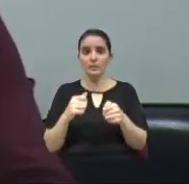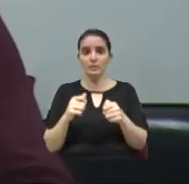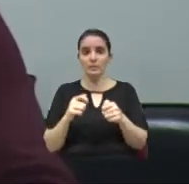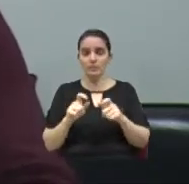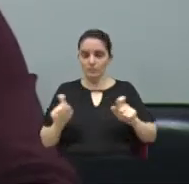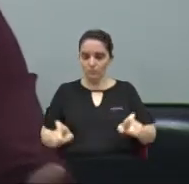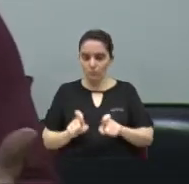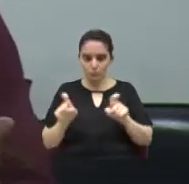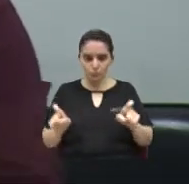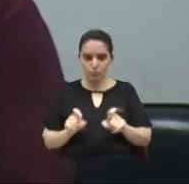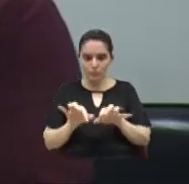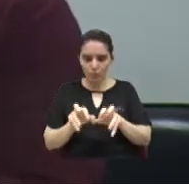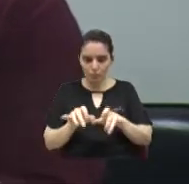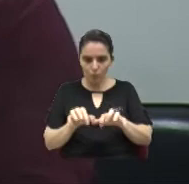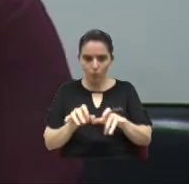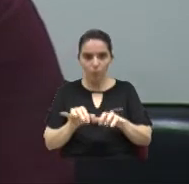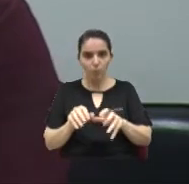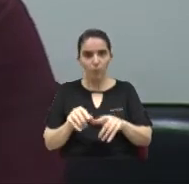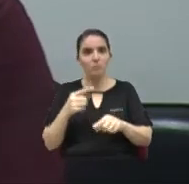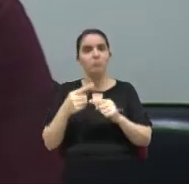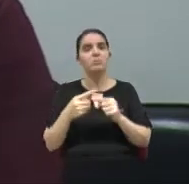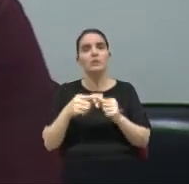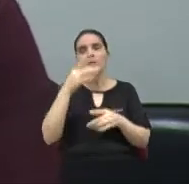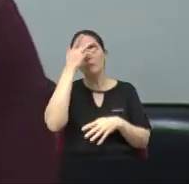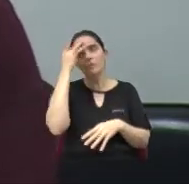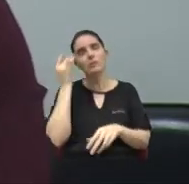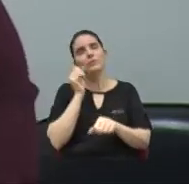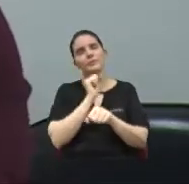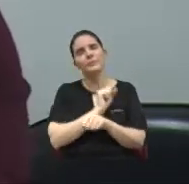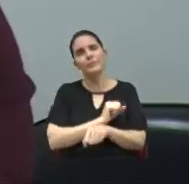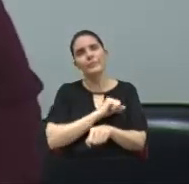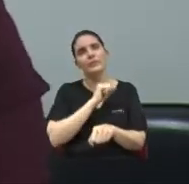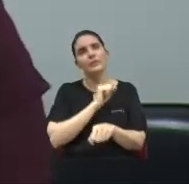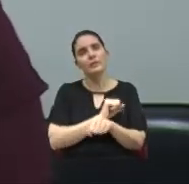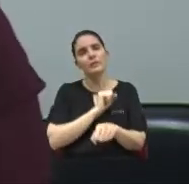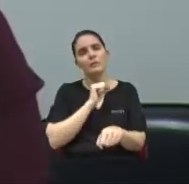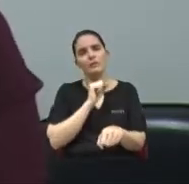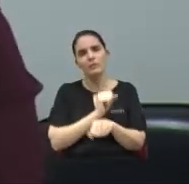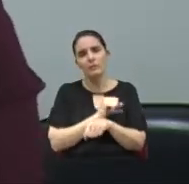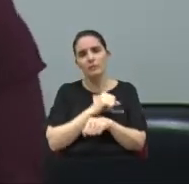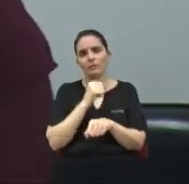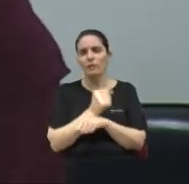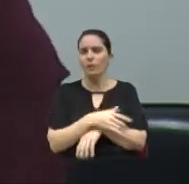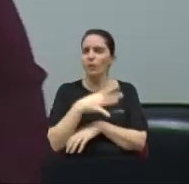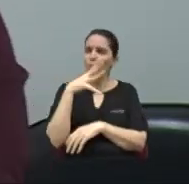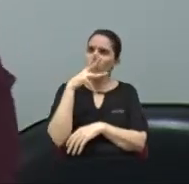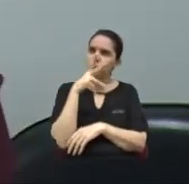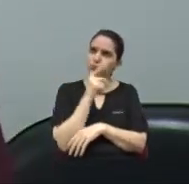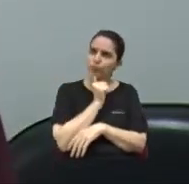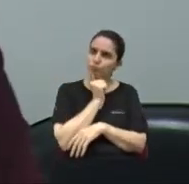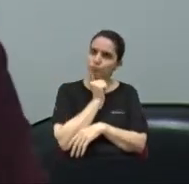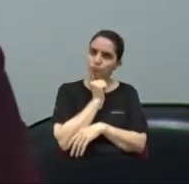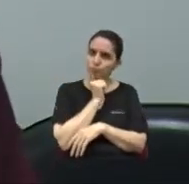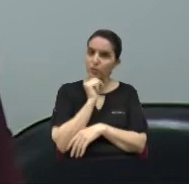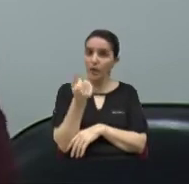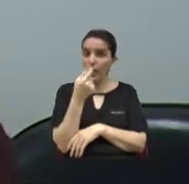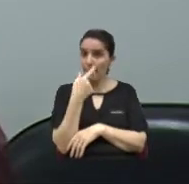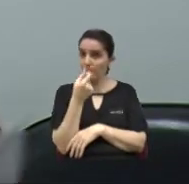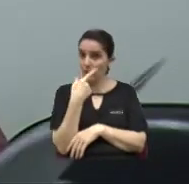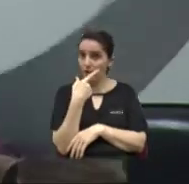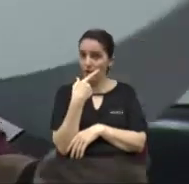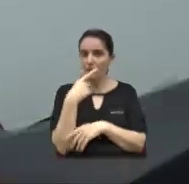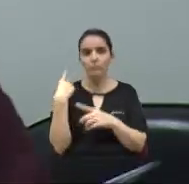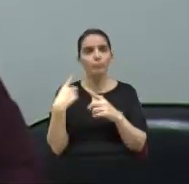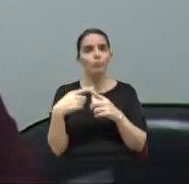prontuários. Porque as pessoas ficam esperando lá, né, um século para a busca de um medicamento, e as